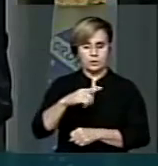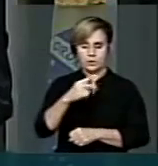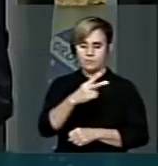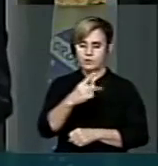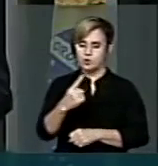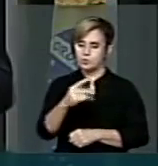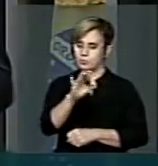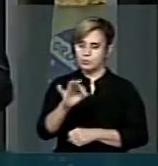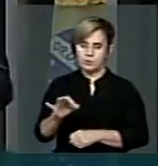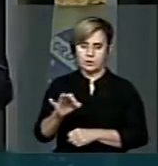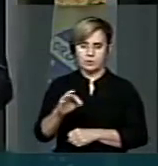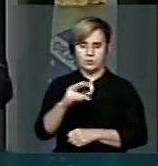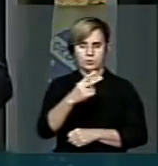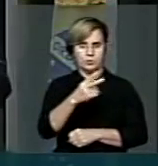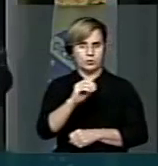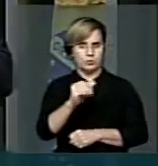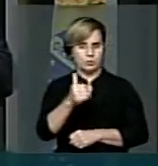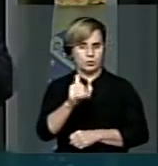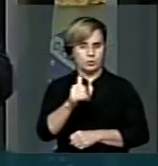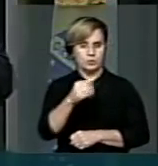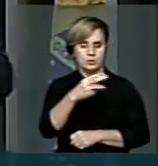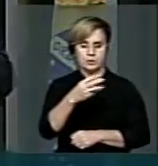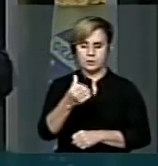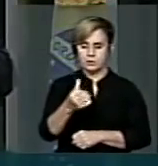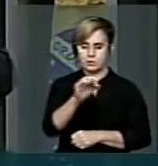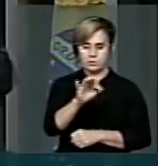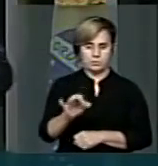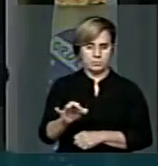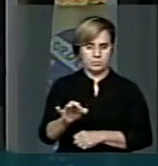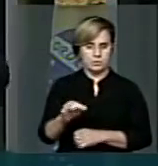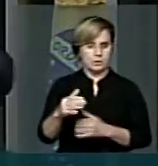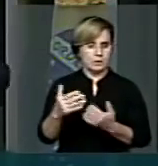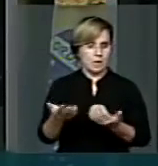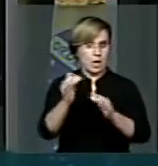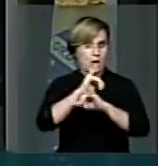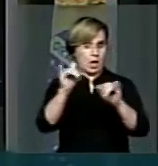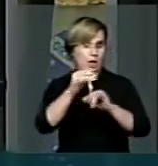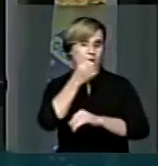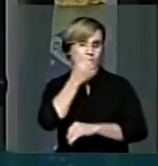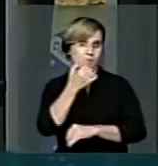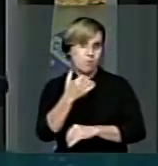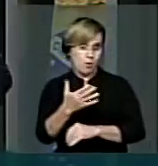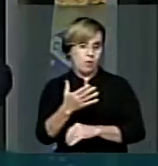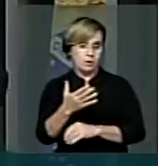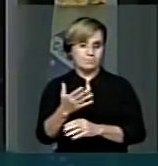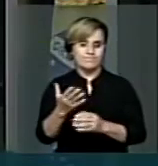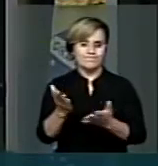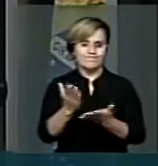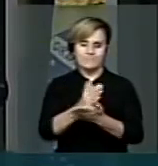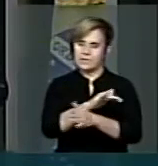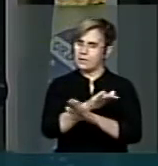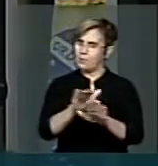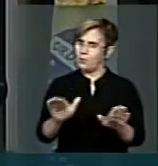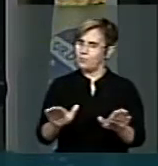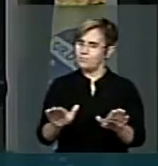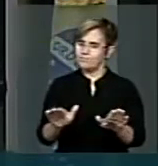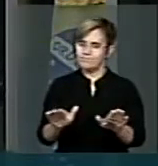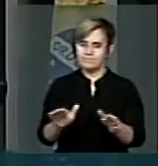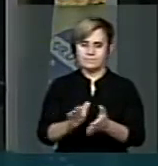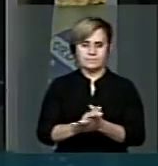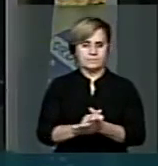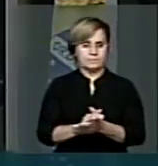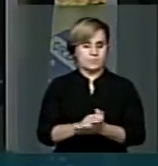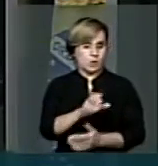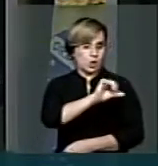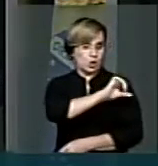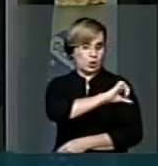21%. Em 2011, 36%. As notícias boas, deputado Emanuel Fernandes, terminam por aí. Para o